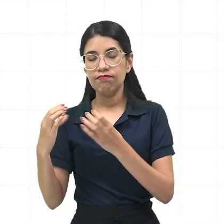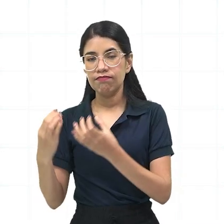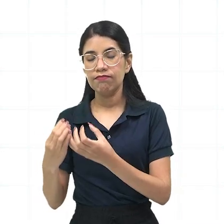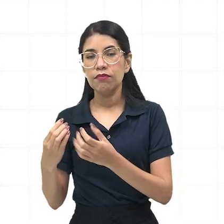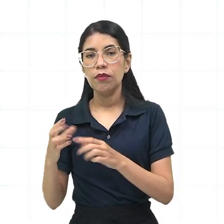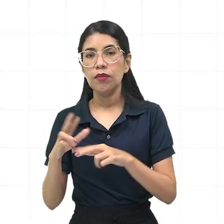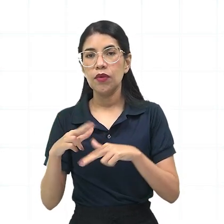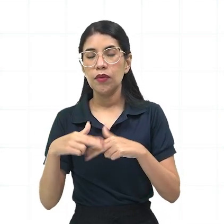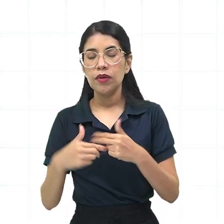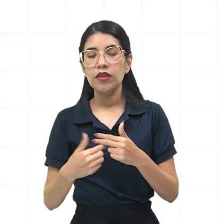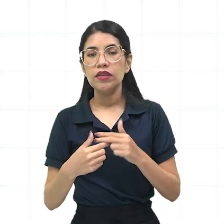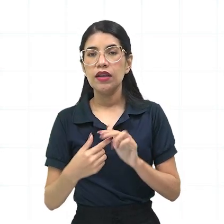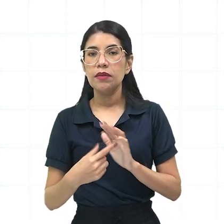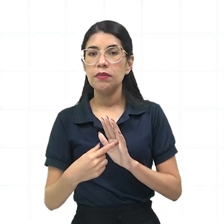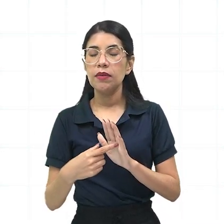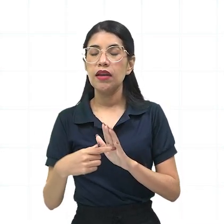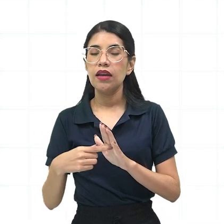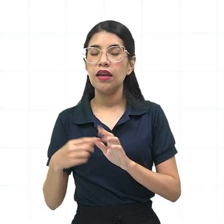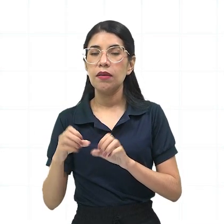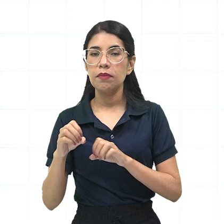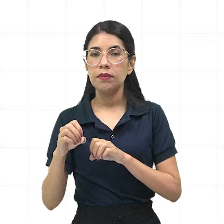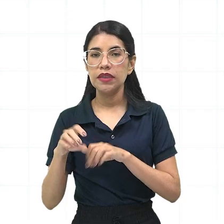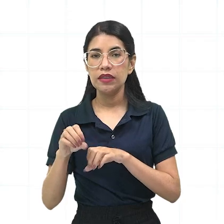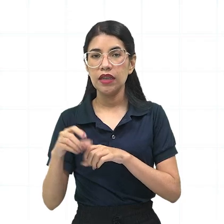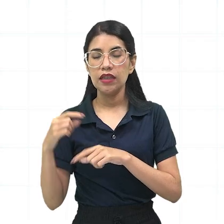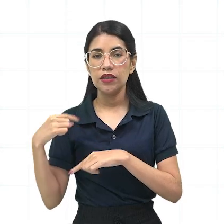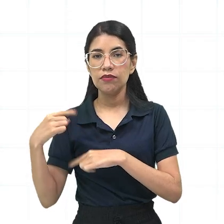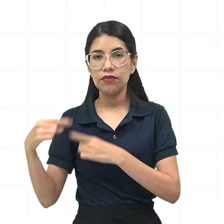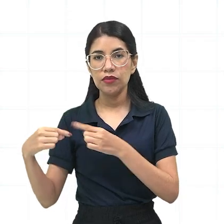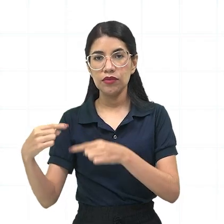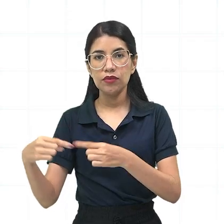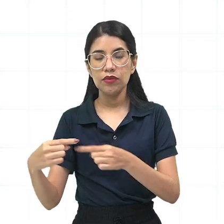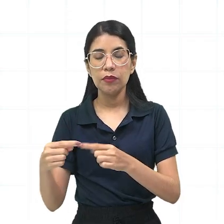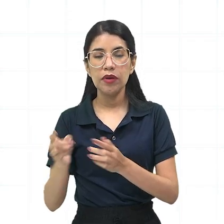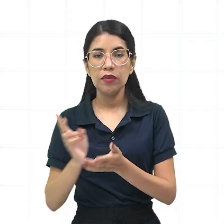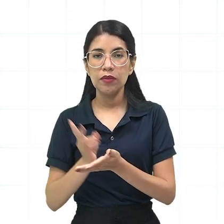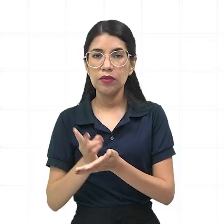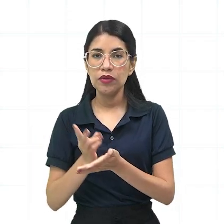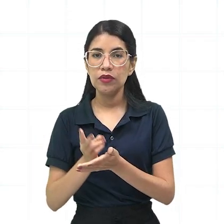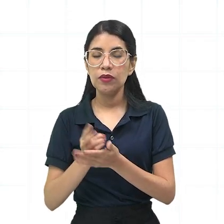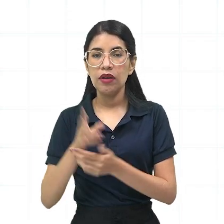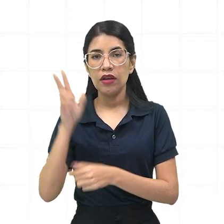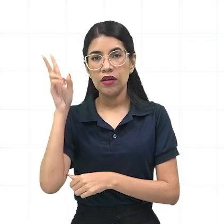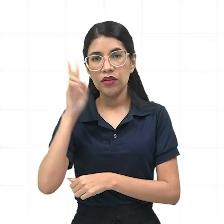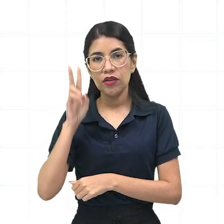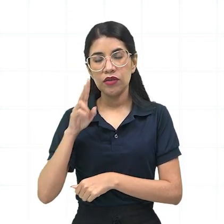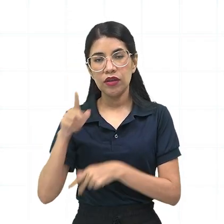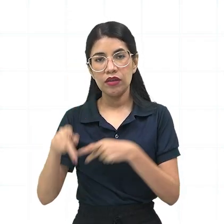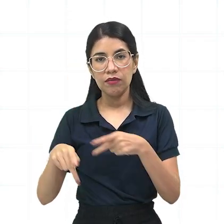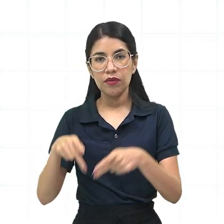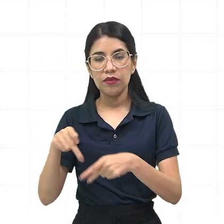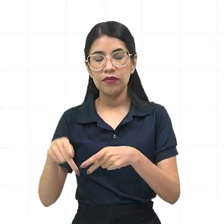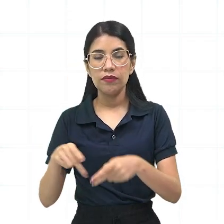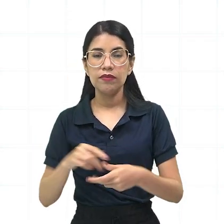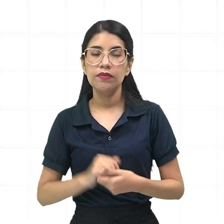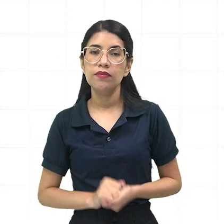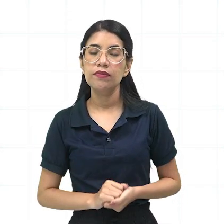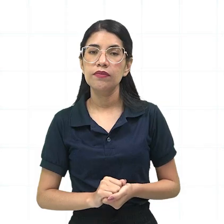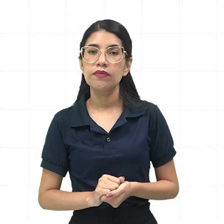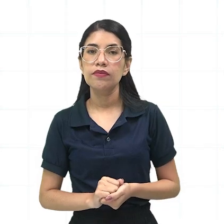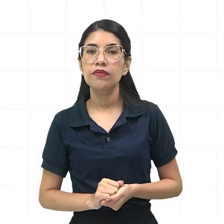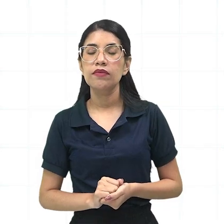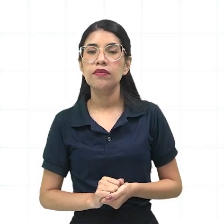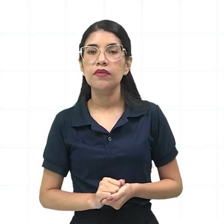ela transmite de geração em geração, porque é para manter viva a questão histórica de um povo. Então, quando eu falo